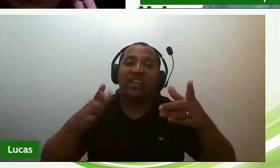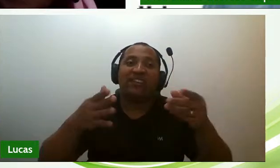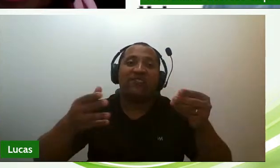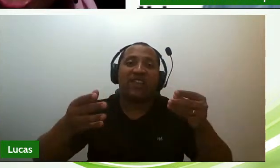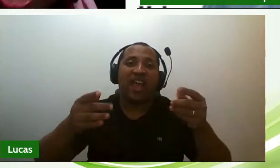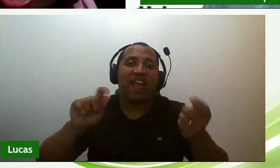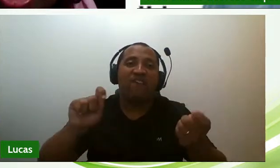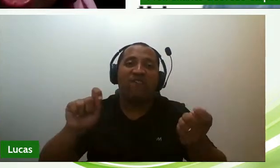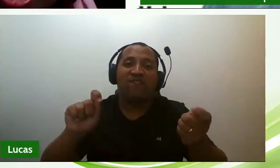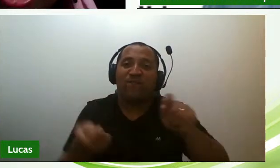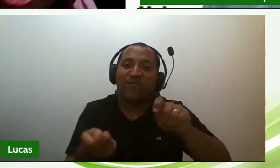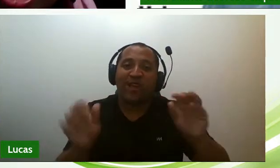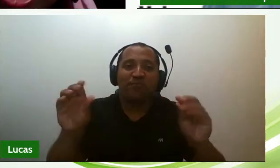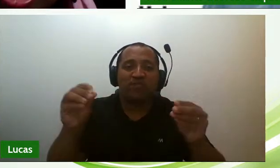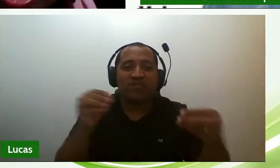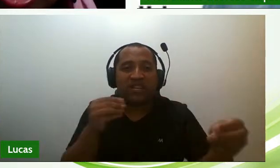relação